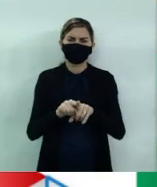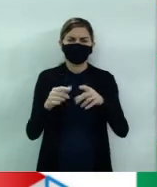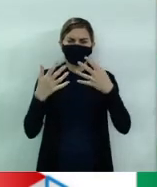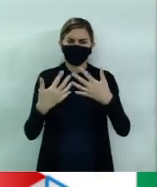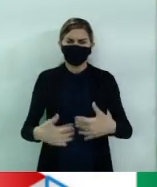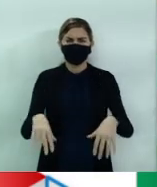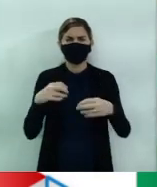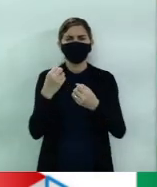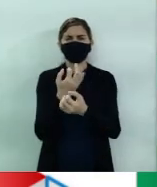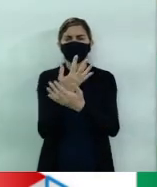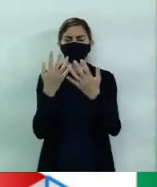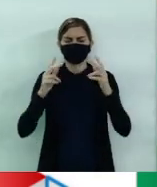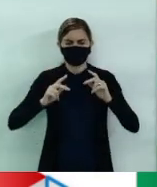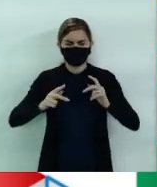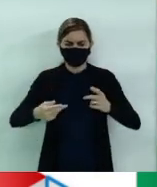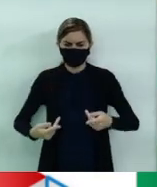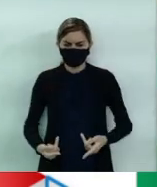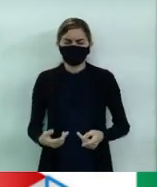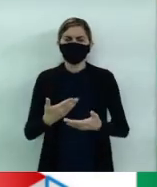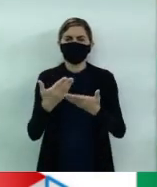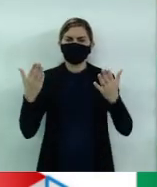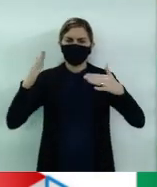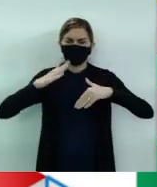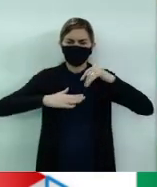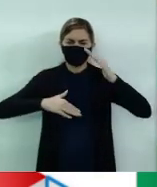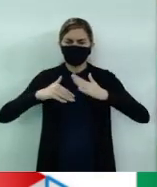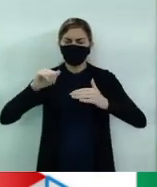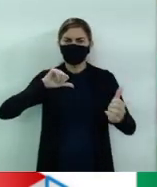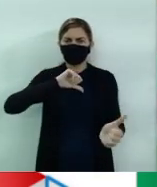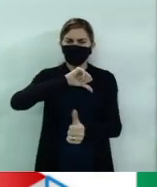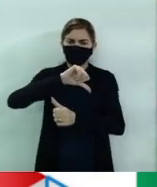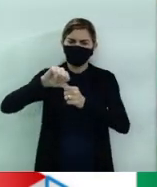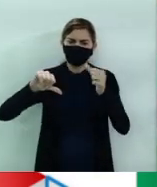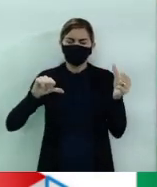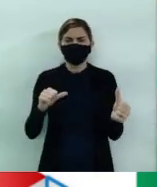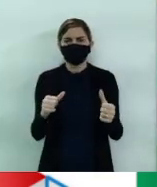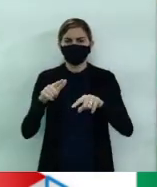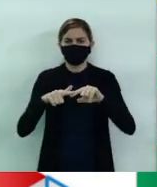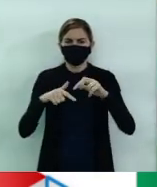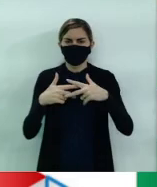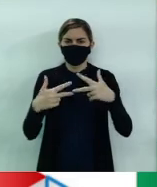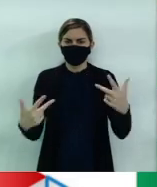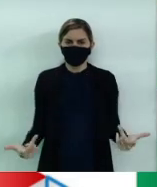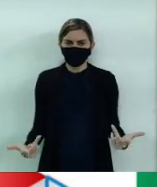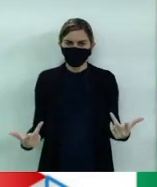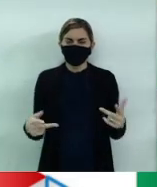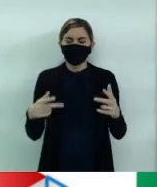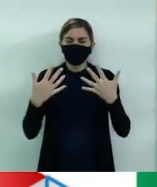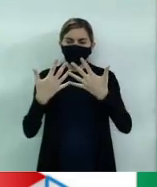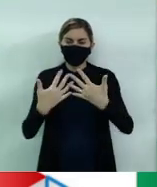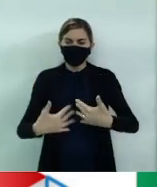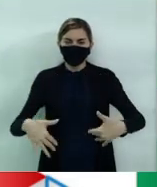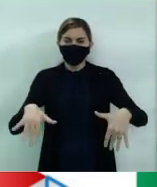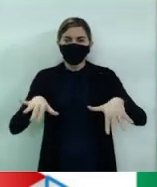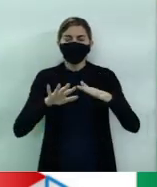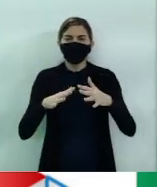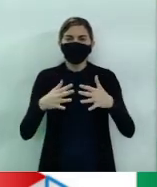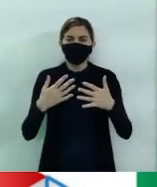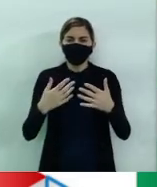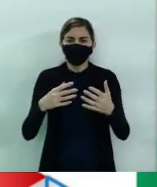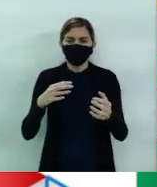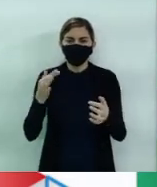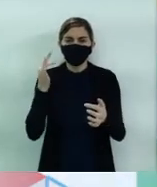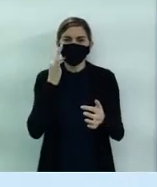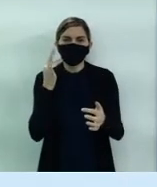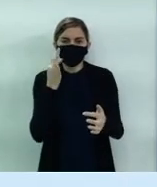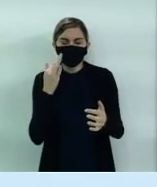natureza quanto no ser humano, eles são capazes aí de transformar os materiais naturalmente. Ou seja, a